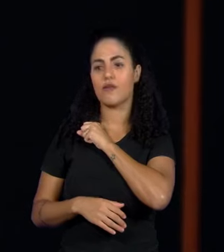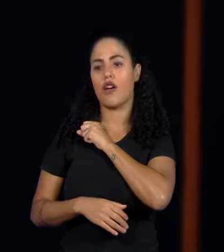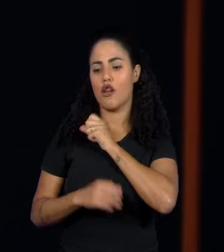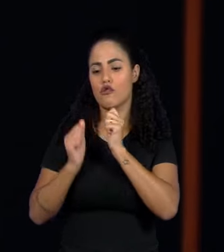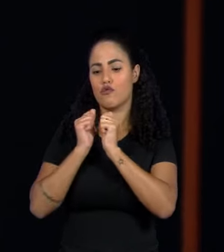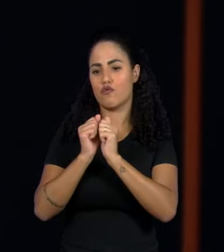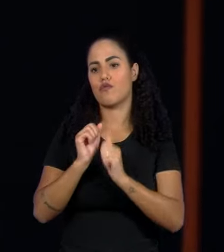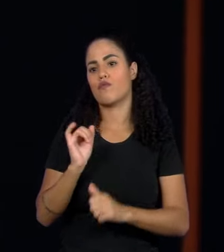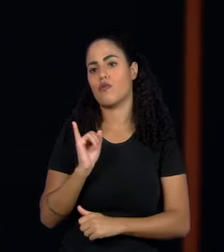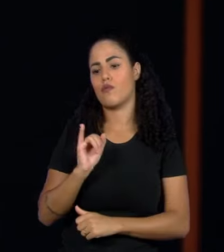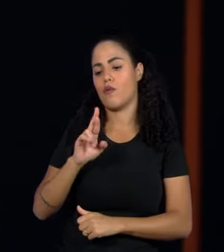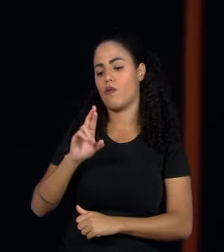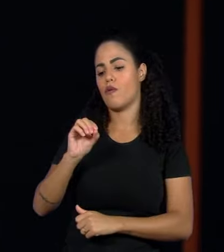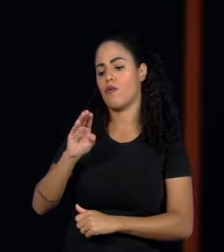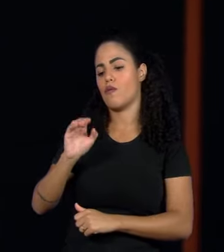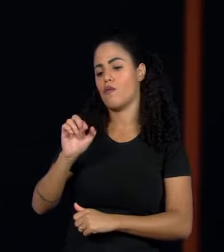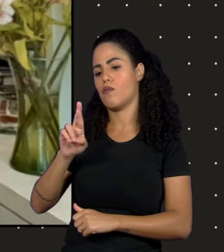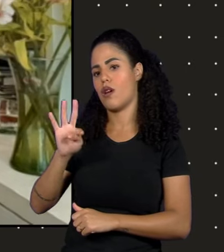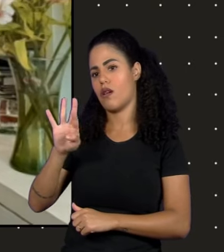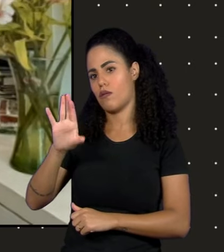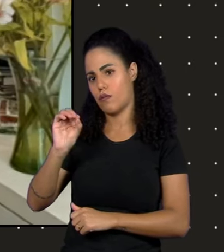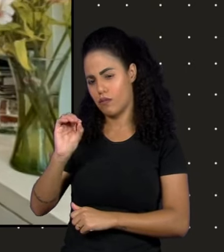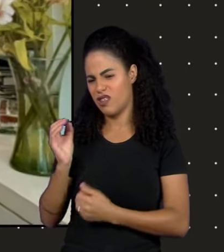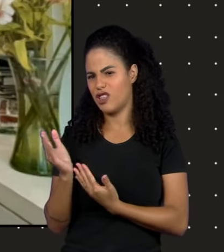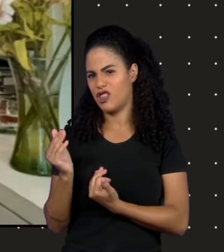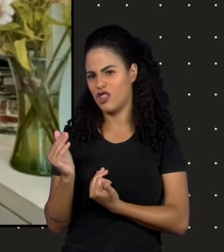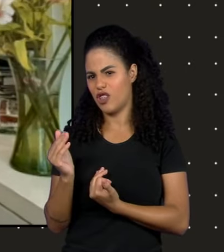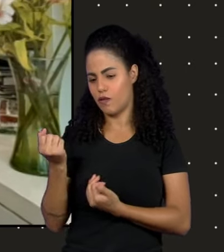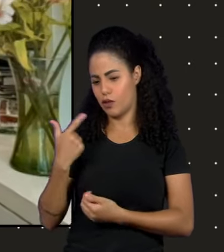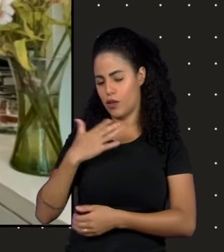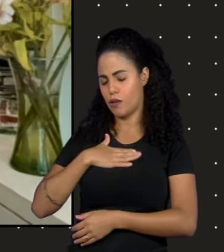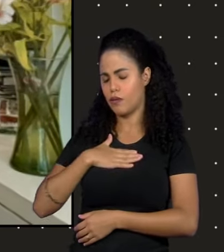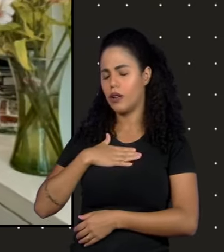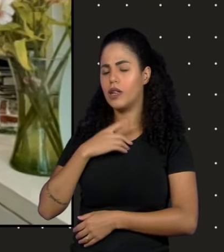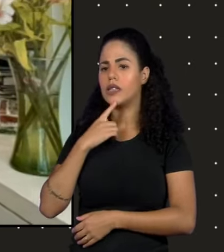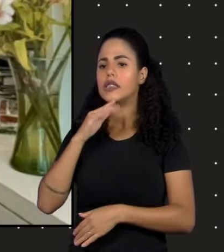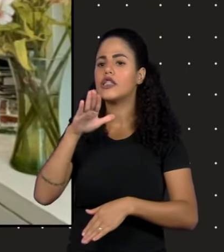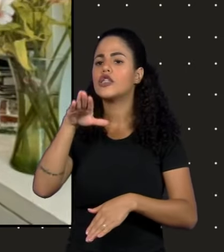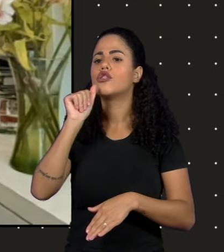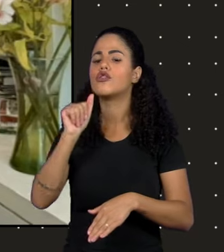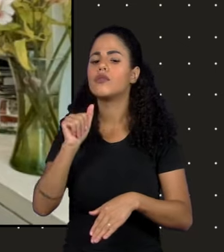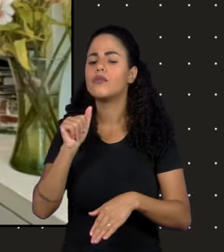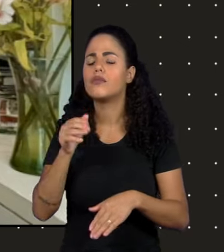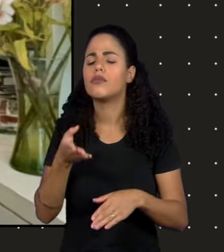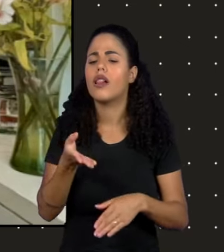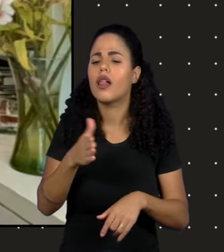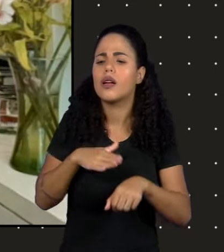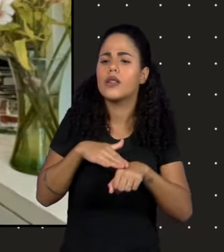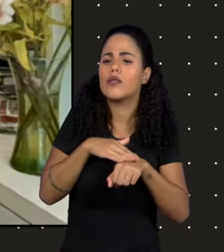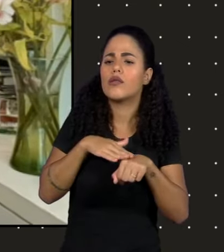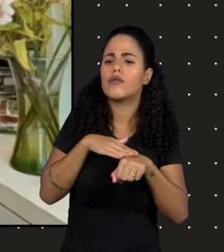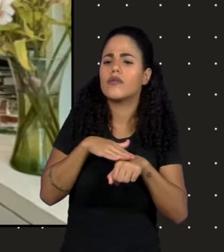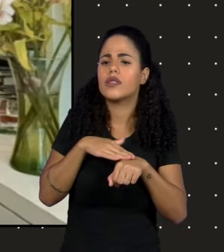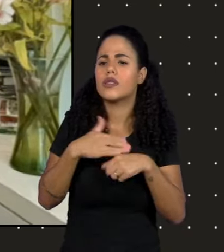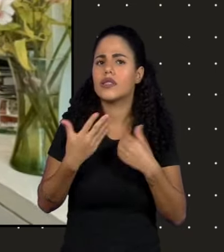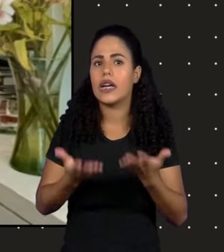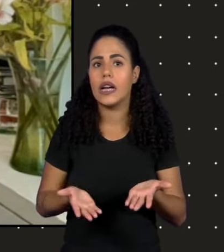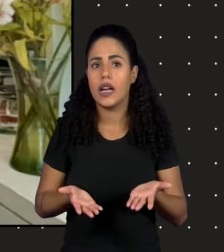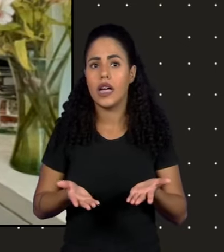4 anos mais novo do que eu, e chamou a dona Lígia lá, ela chama-se